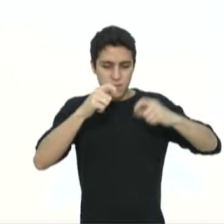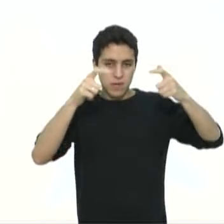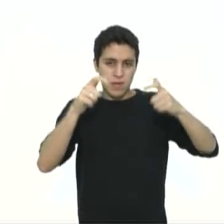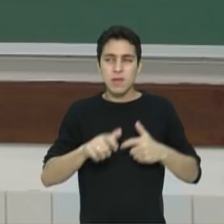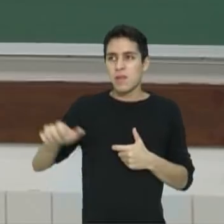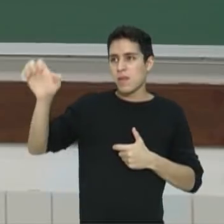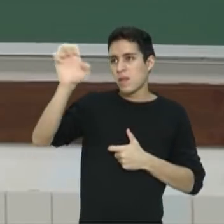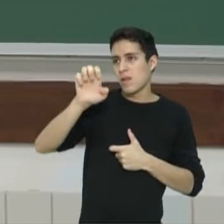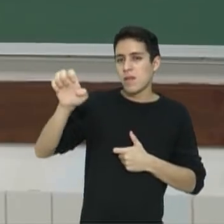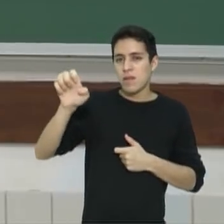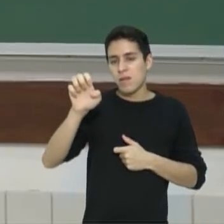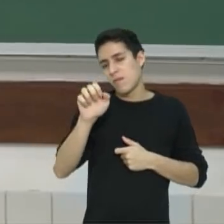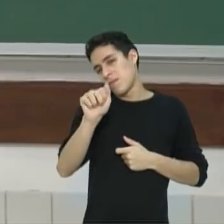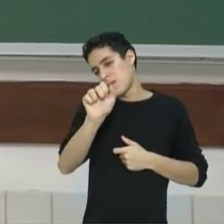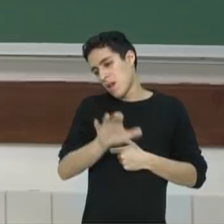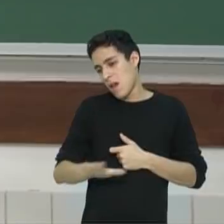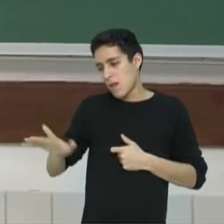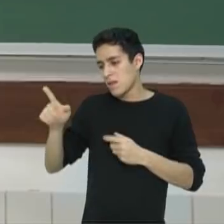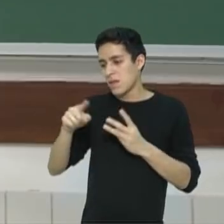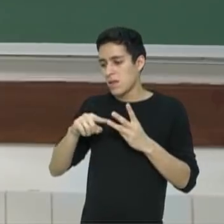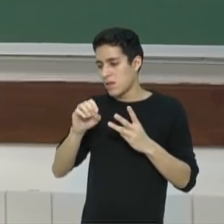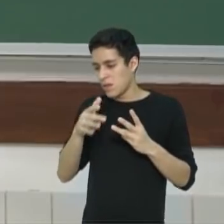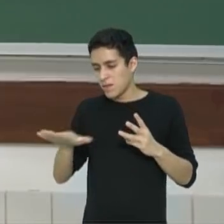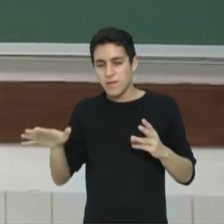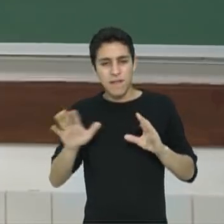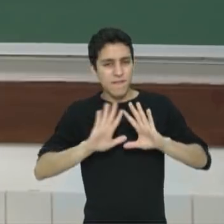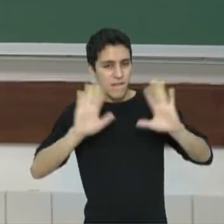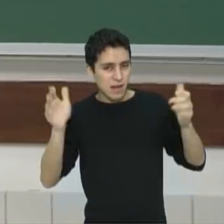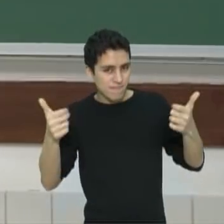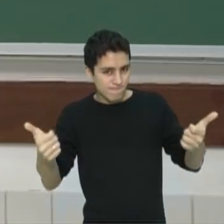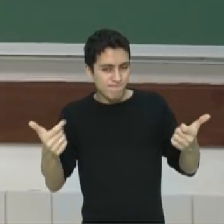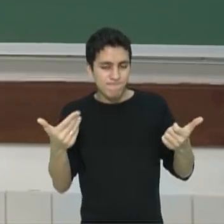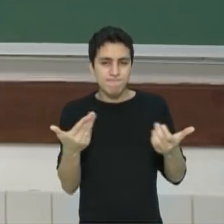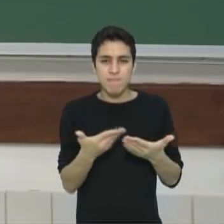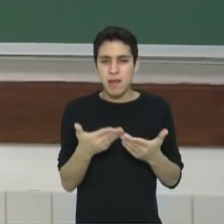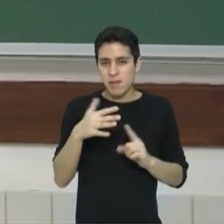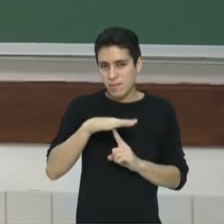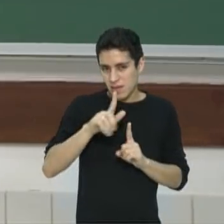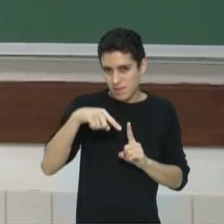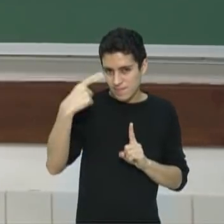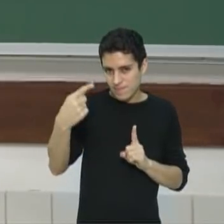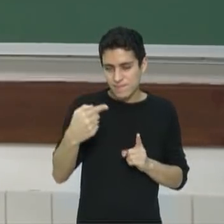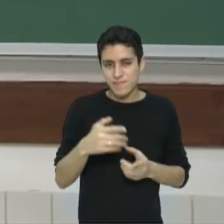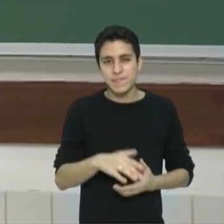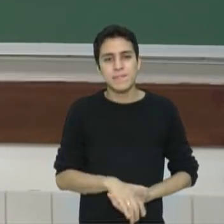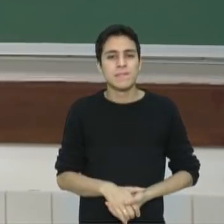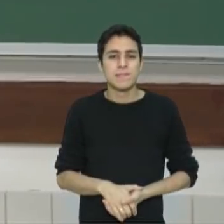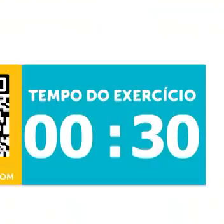Europa, na Ásia e na Oceania. Valeu! Essa foi mais uma aula Paraná. Até a próxima!